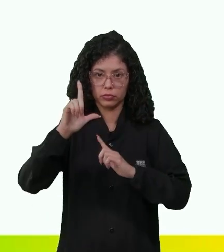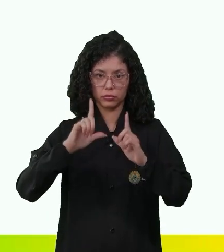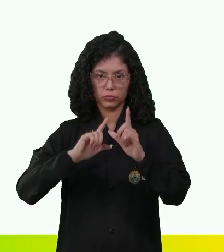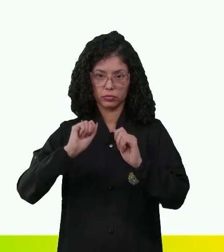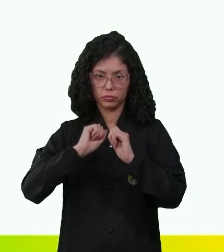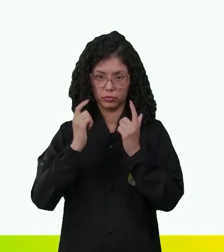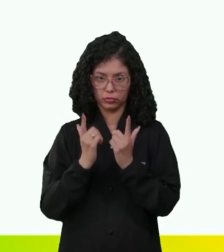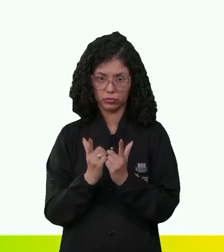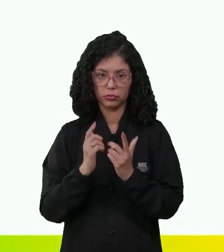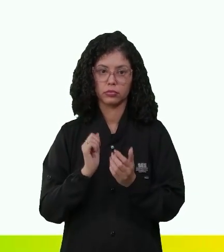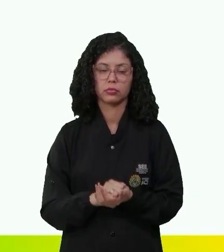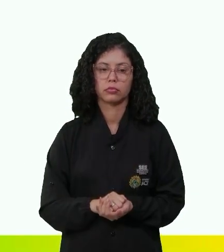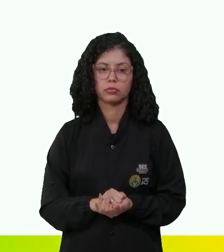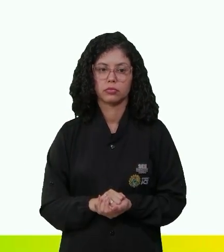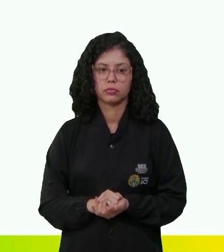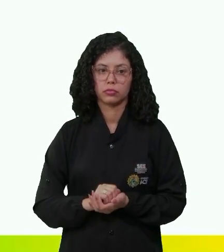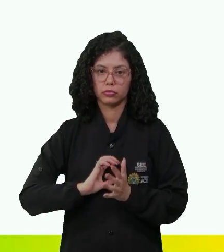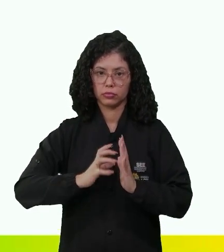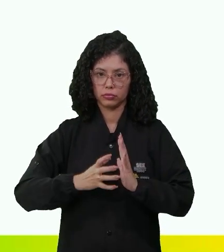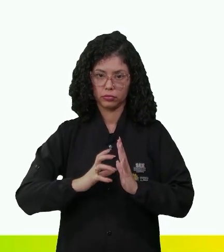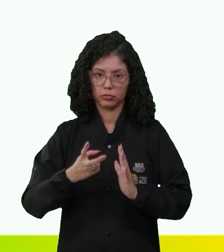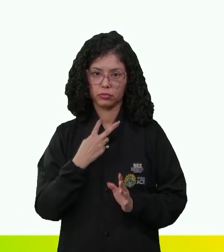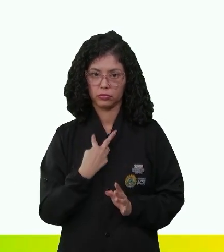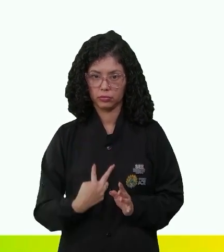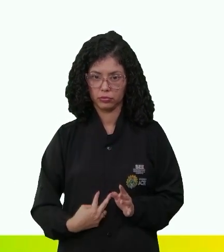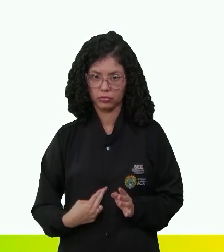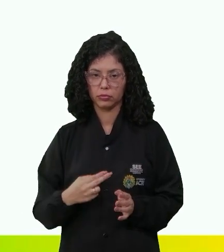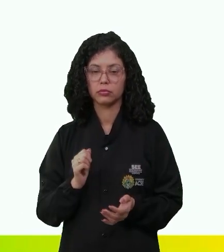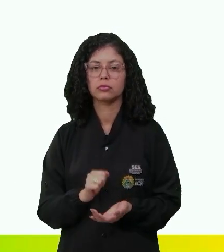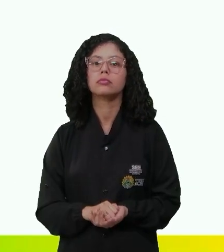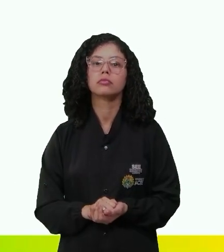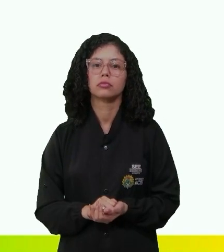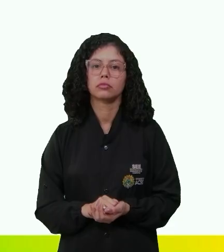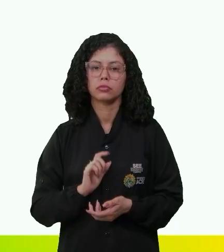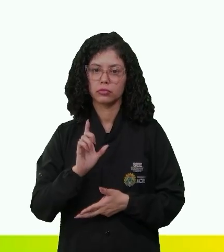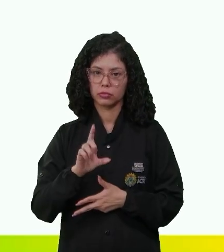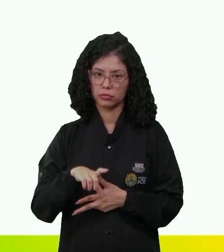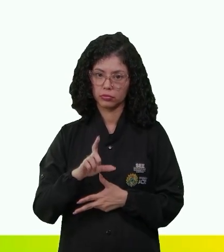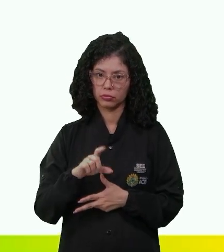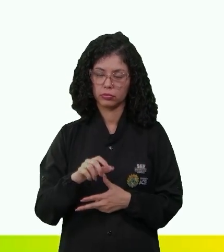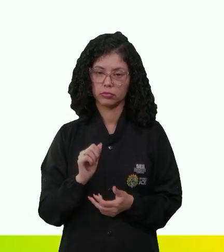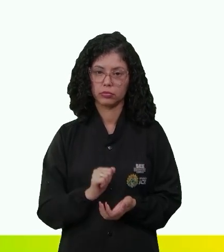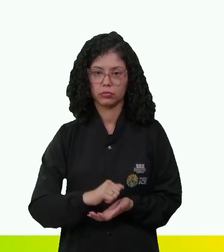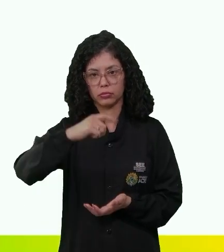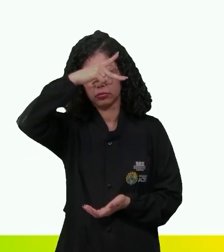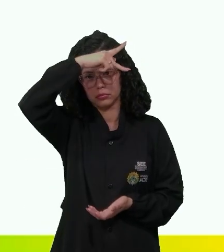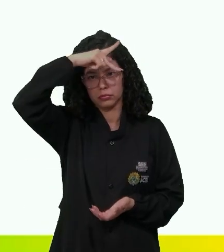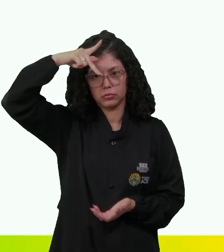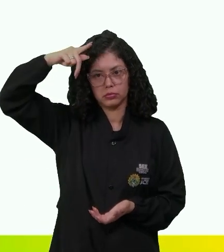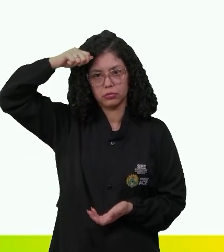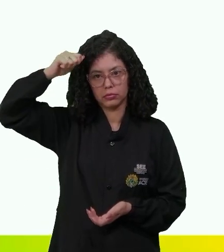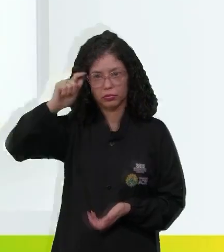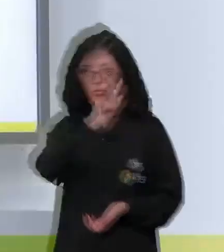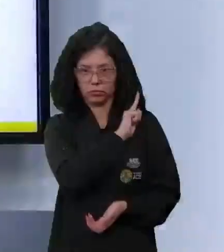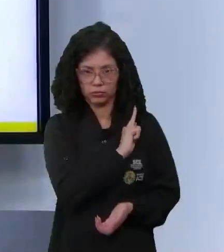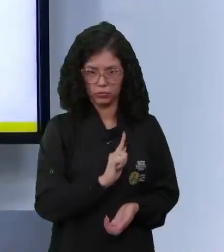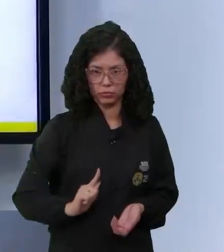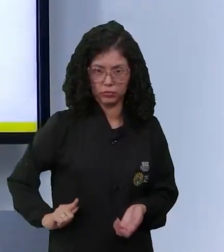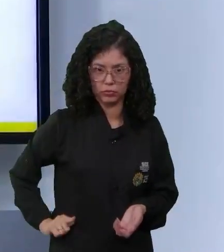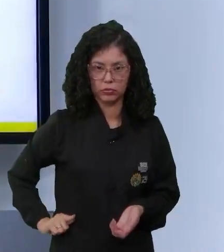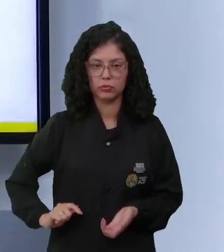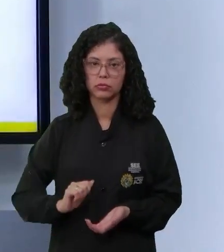estado, as câmaras de vereadores a nível municipal. E o executivo, nós temos os prefeitos e os governadores.